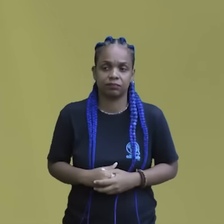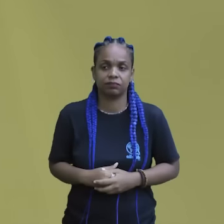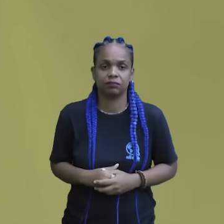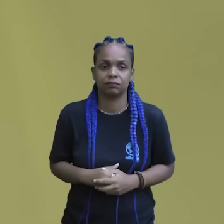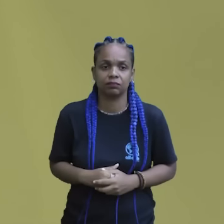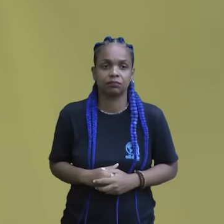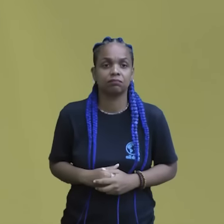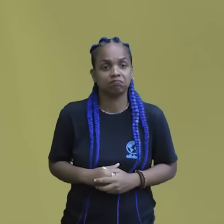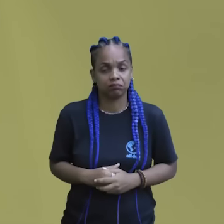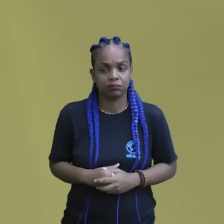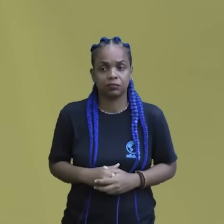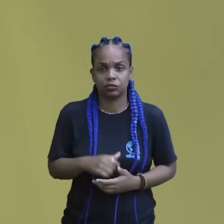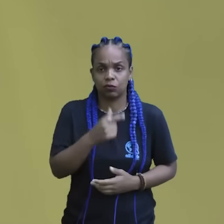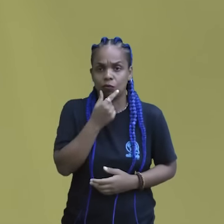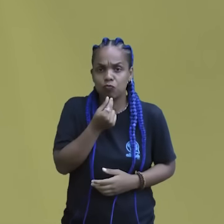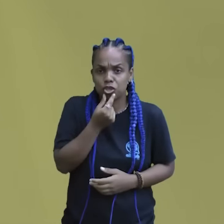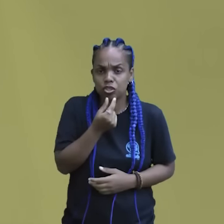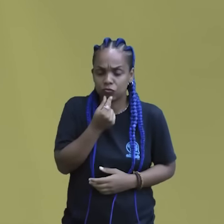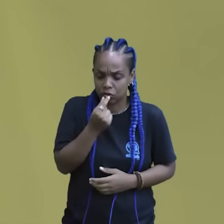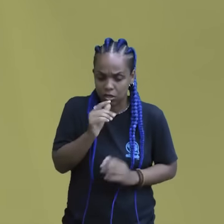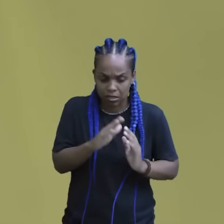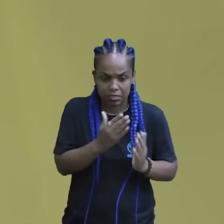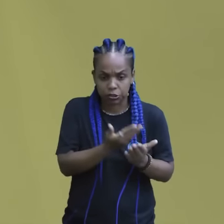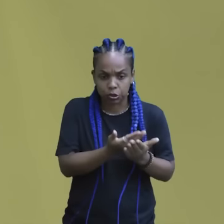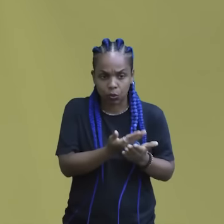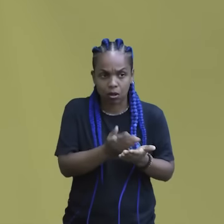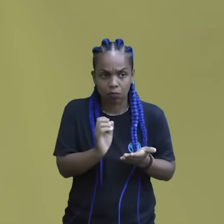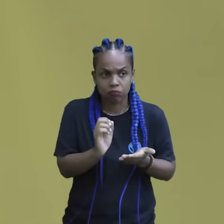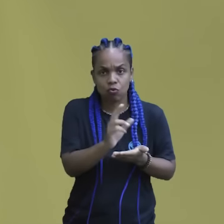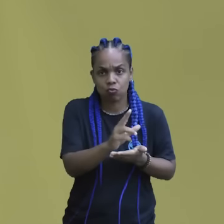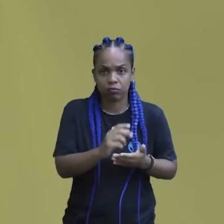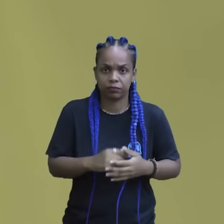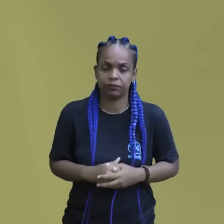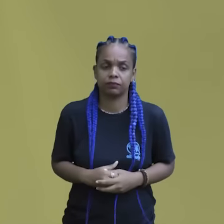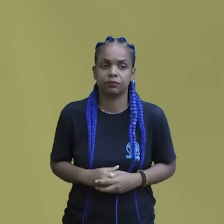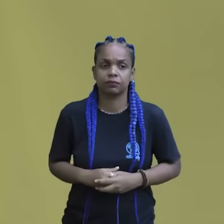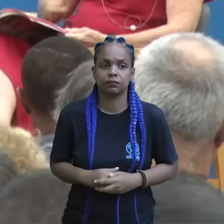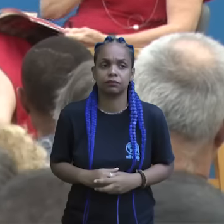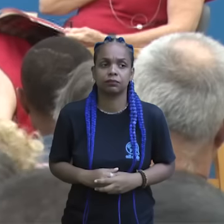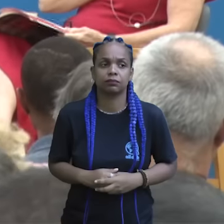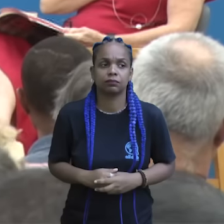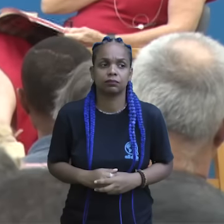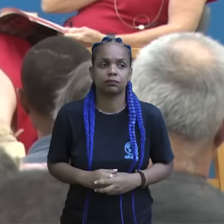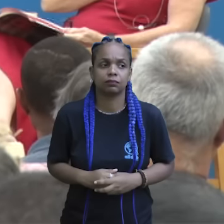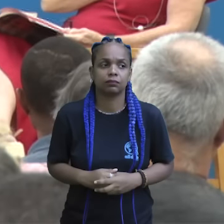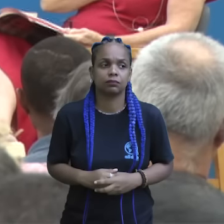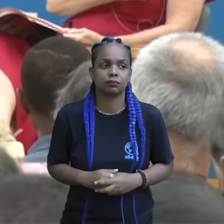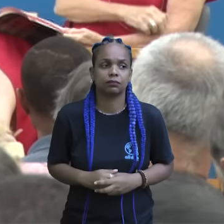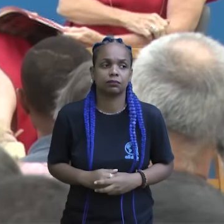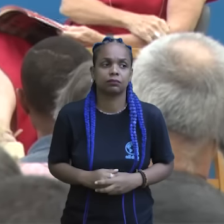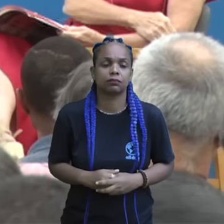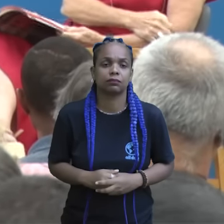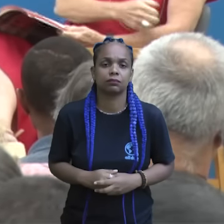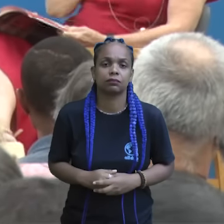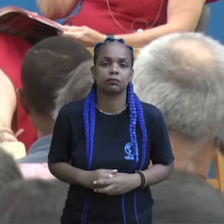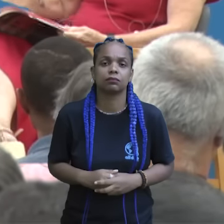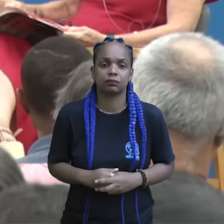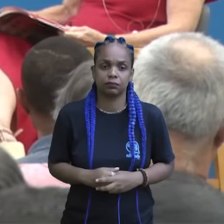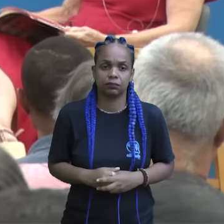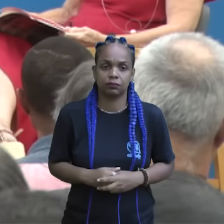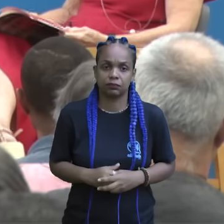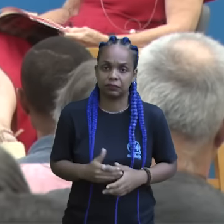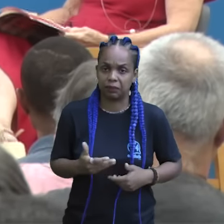orfanatos, mas que existia realmente, e mesmo empregadas domésticas colocavam nesses lugares, e vai trabalhar lá em casa, Felismina, o